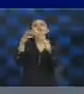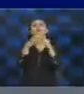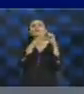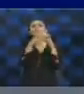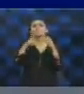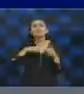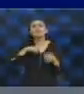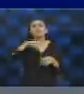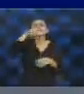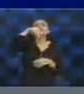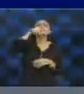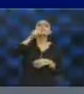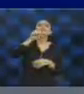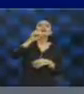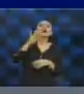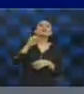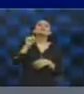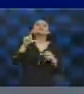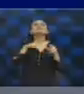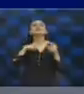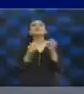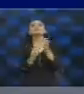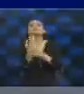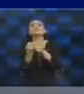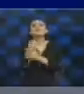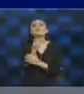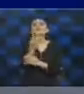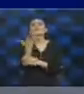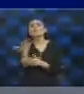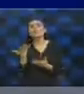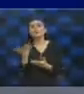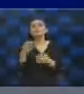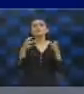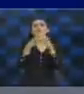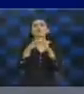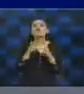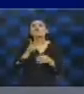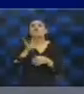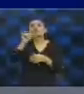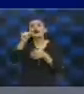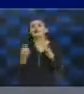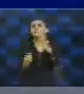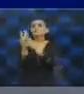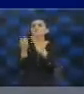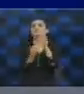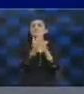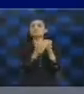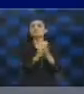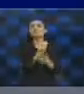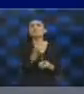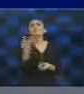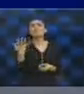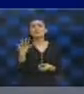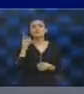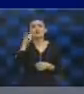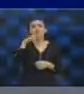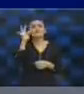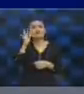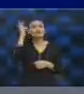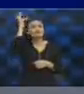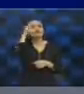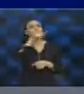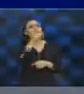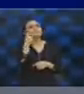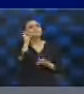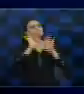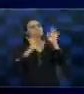NASFs existem atualmente na estrutura de saúde pública e quantos serão construídos no futuro por previsão do seu plano de